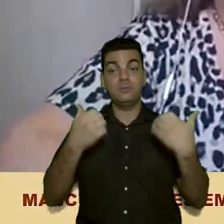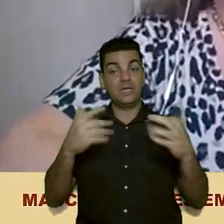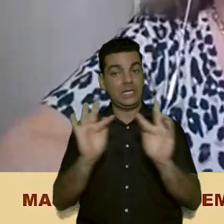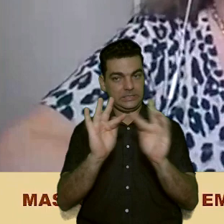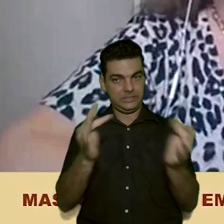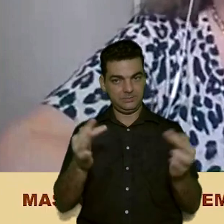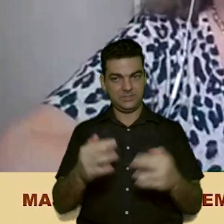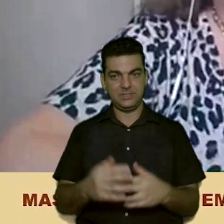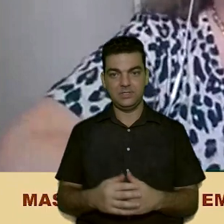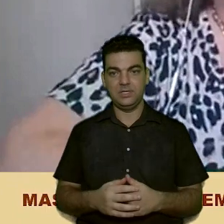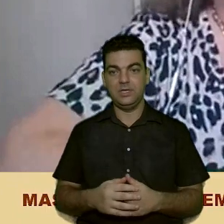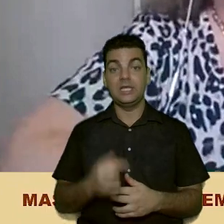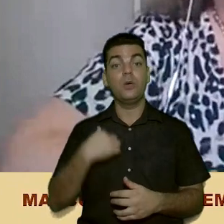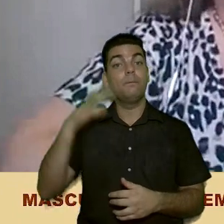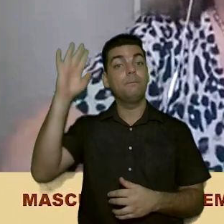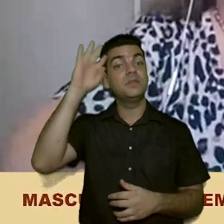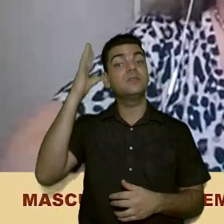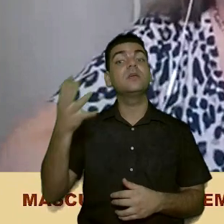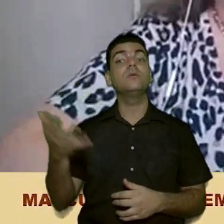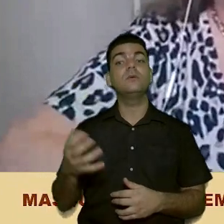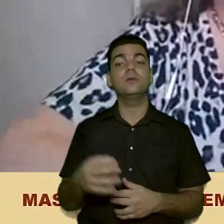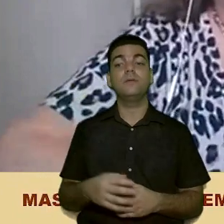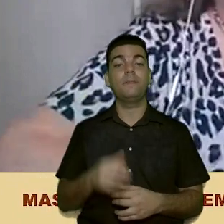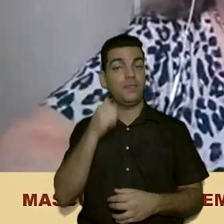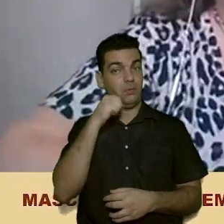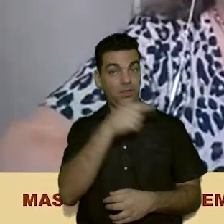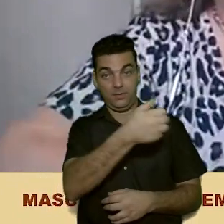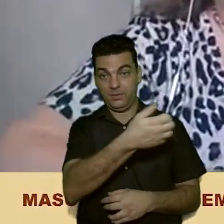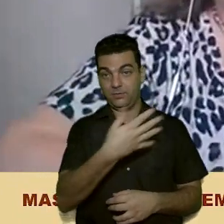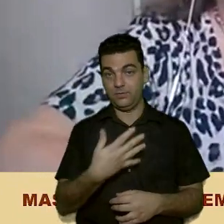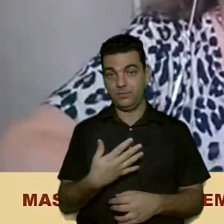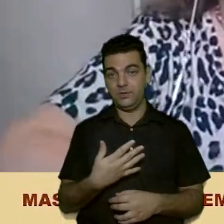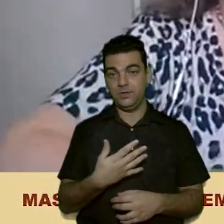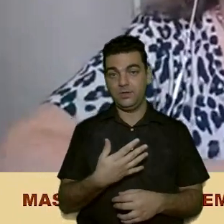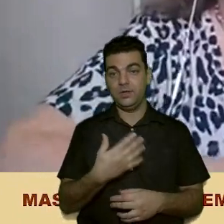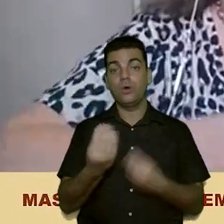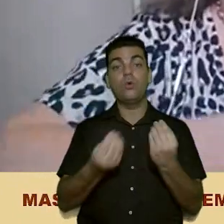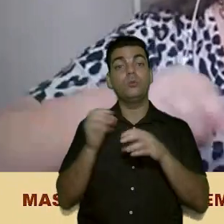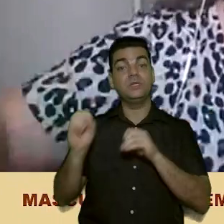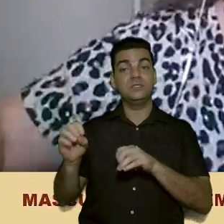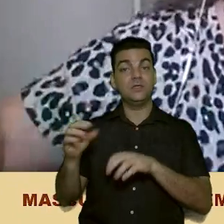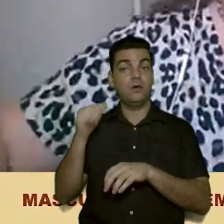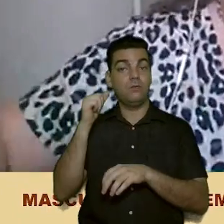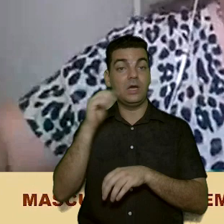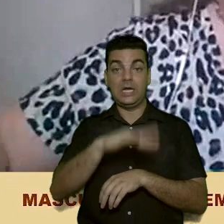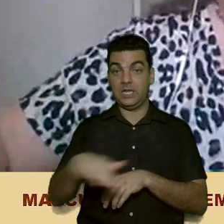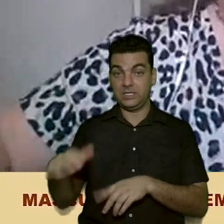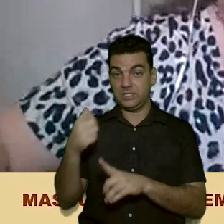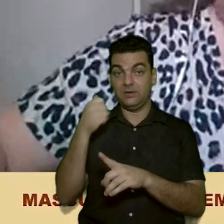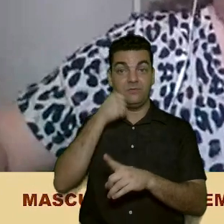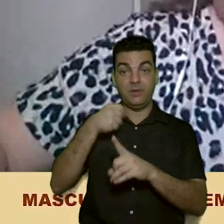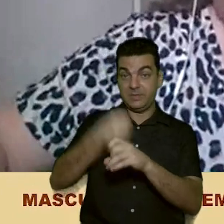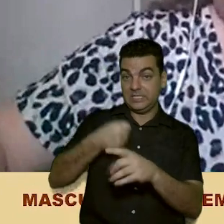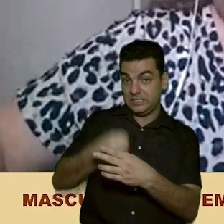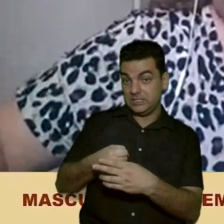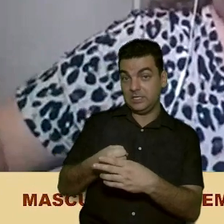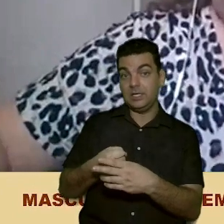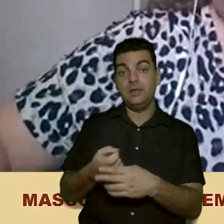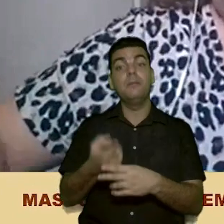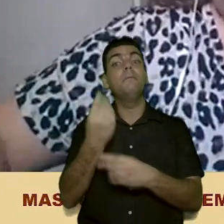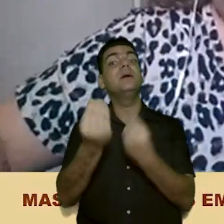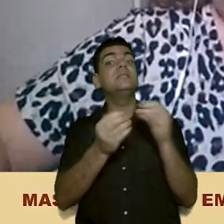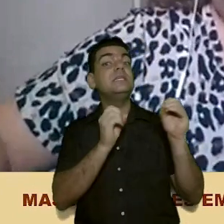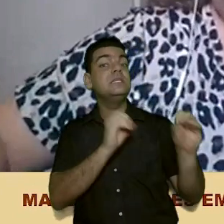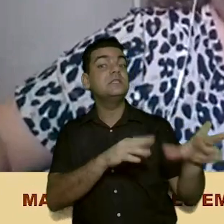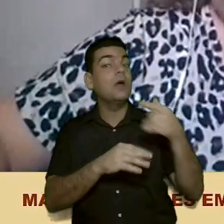também, então procurar esses conteúdos é fantástico. E eu queria só trazer uma coisa que me assentou aqui, quando a Isa falou do